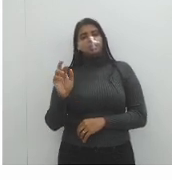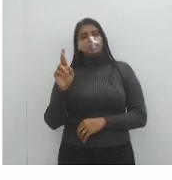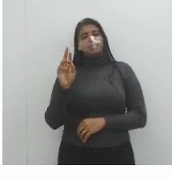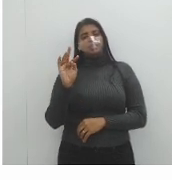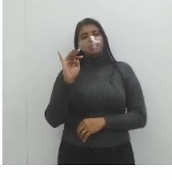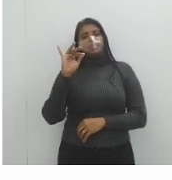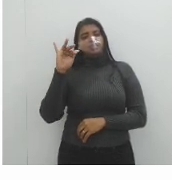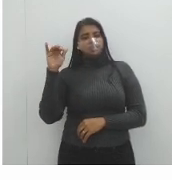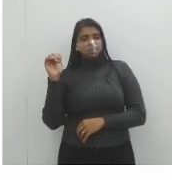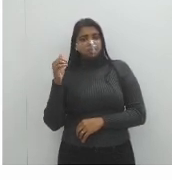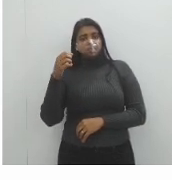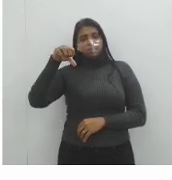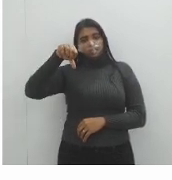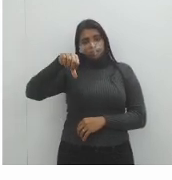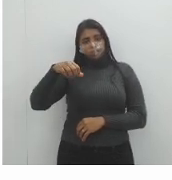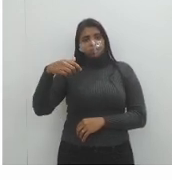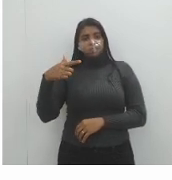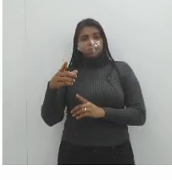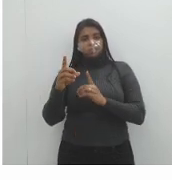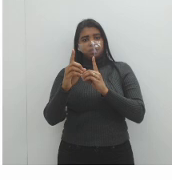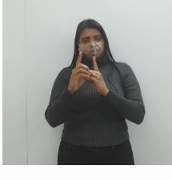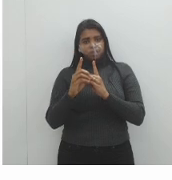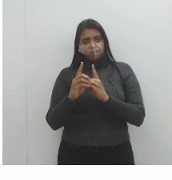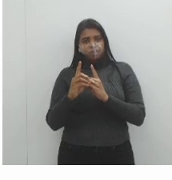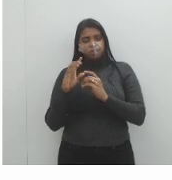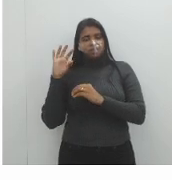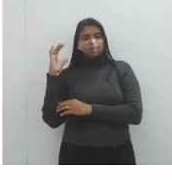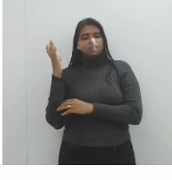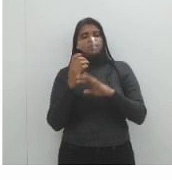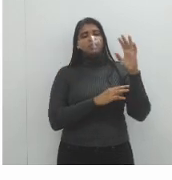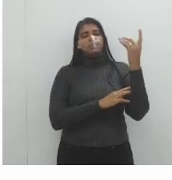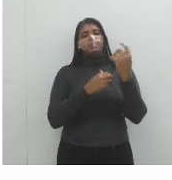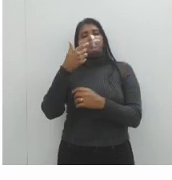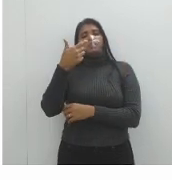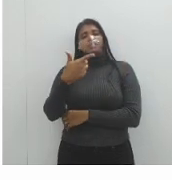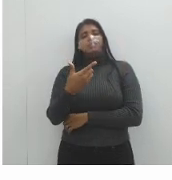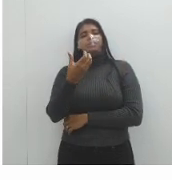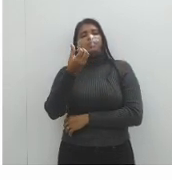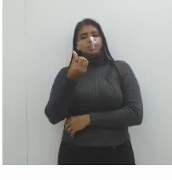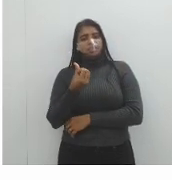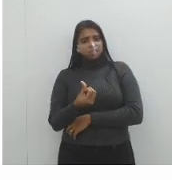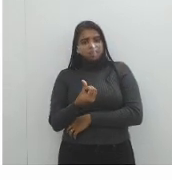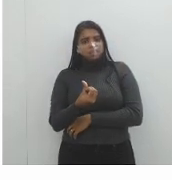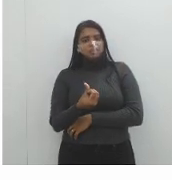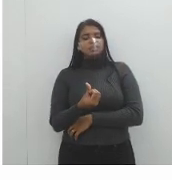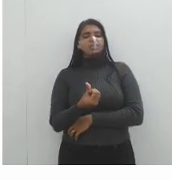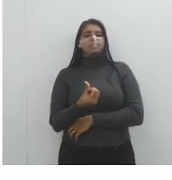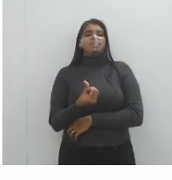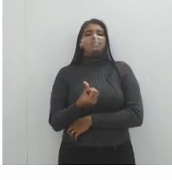seja, 92 são encontrados na natureza e 26 elementos eles